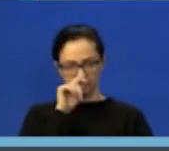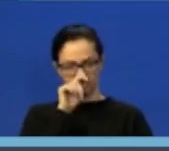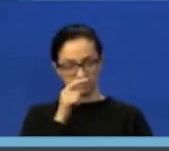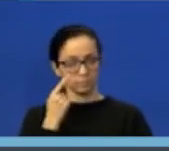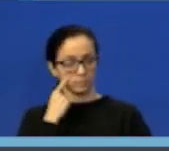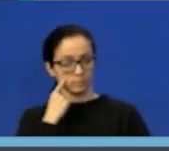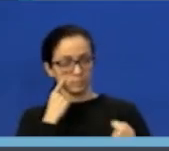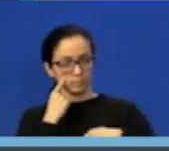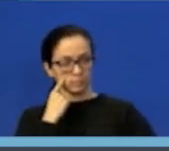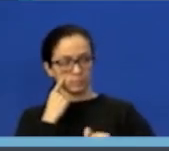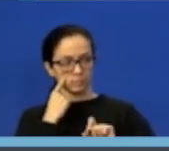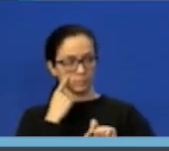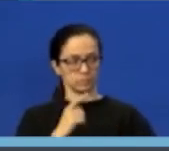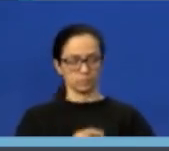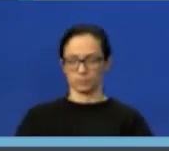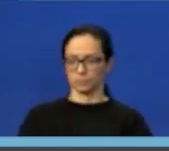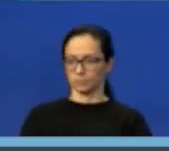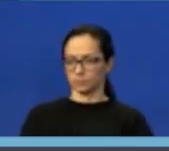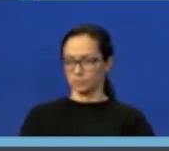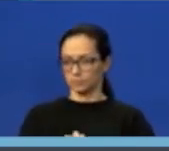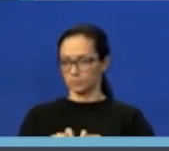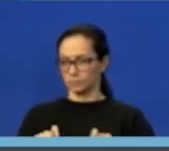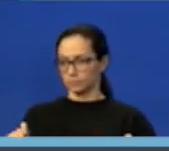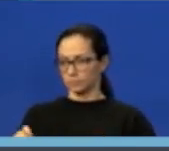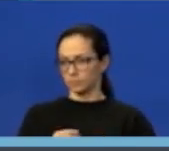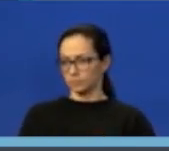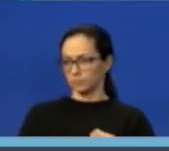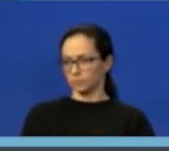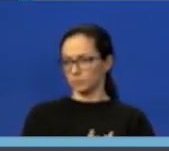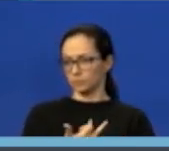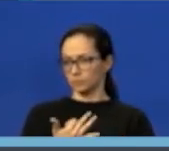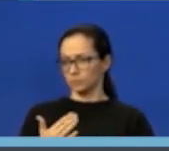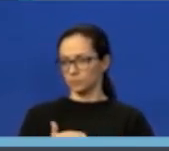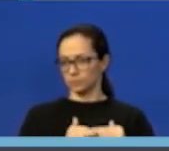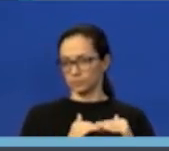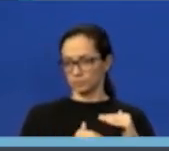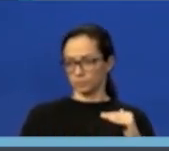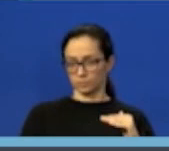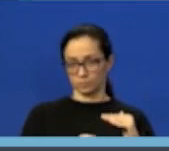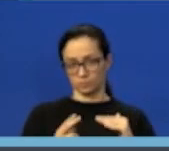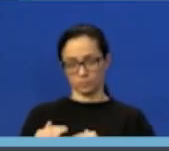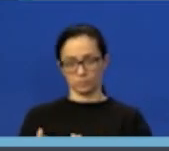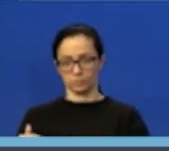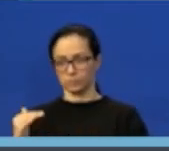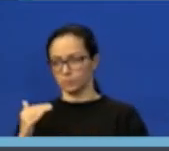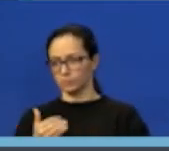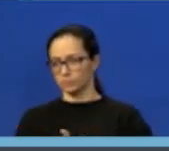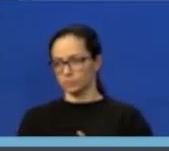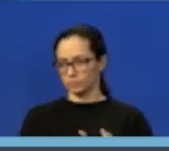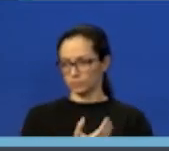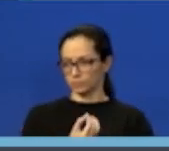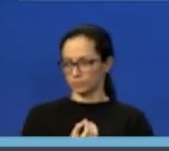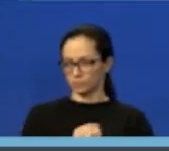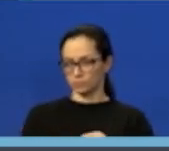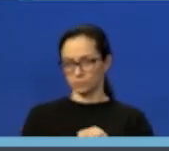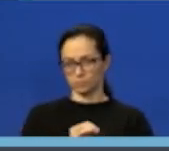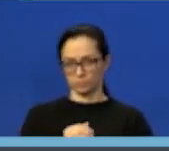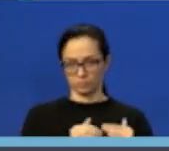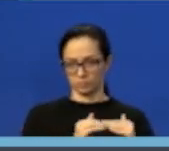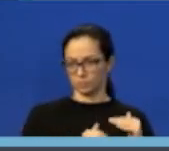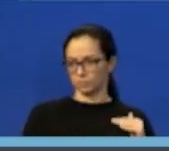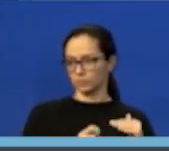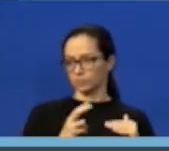vocês que são relacionados a valores abaixo ou acima, né, de 60 e